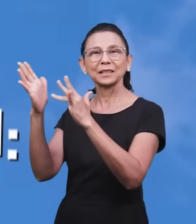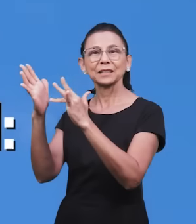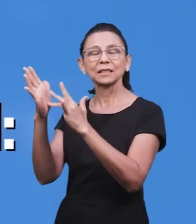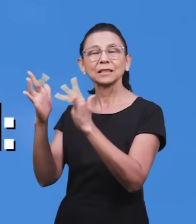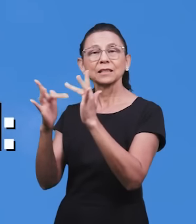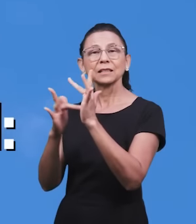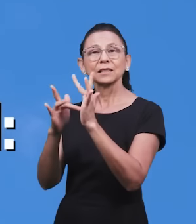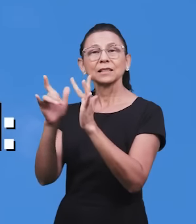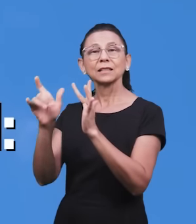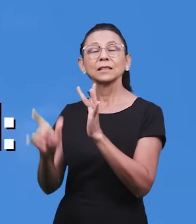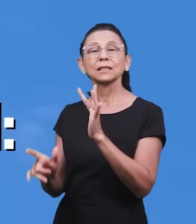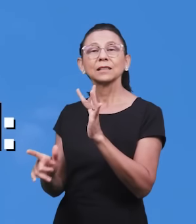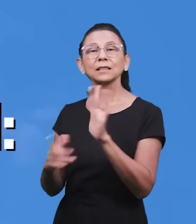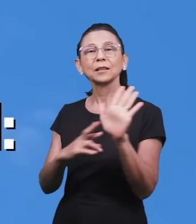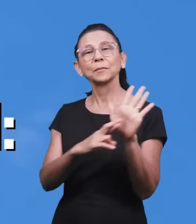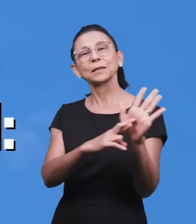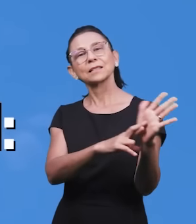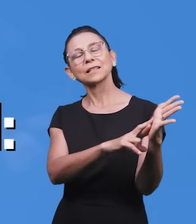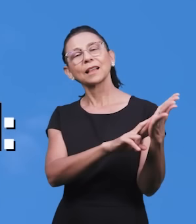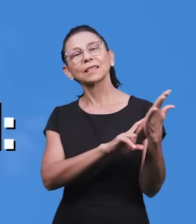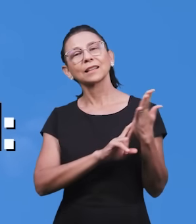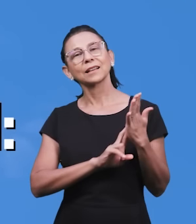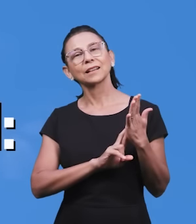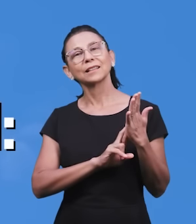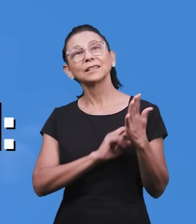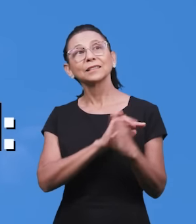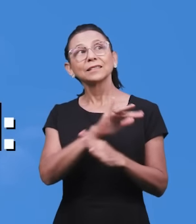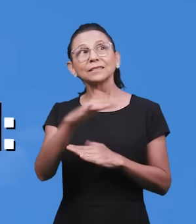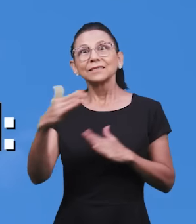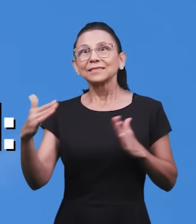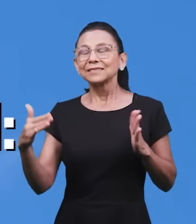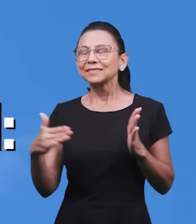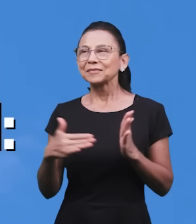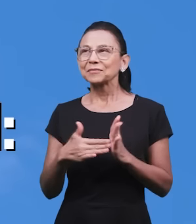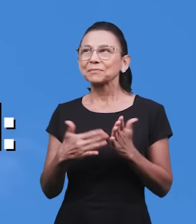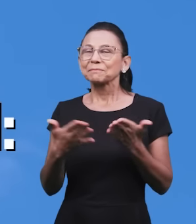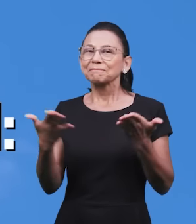Este mistério é tudo pra